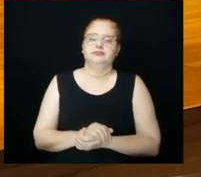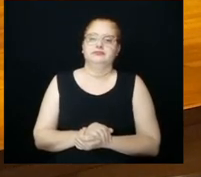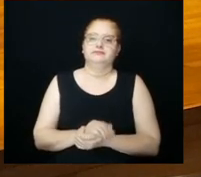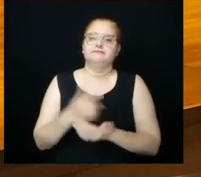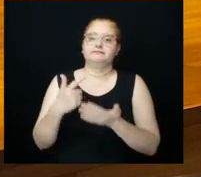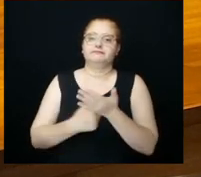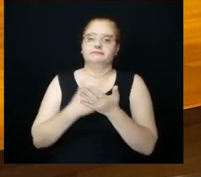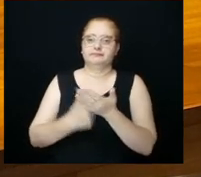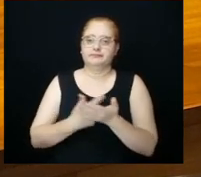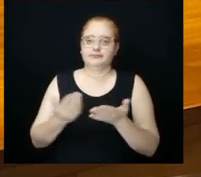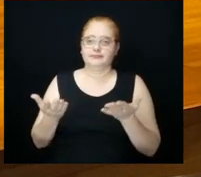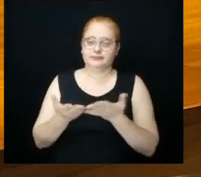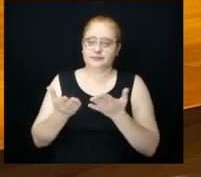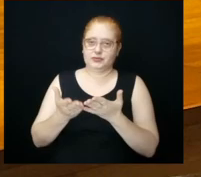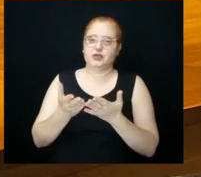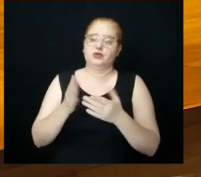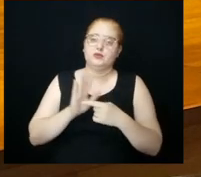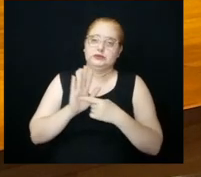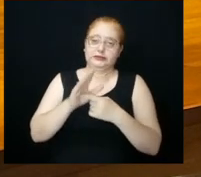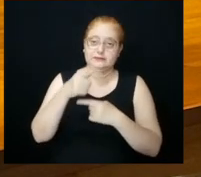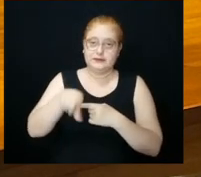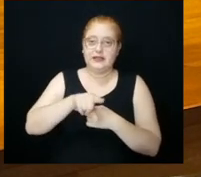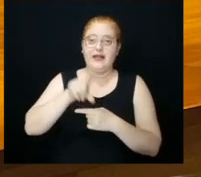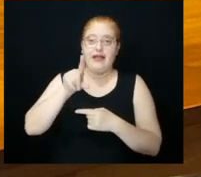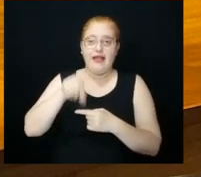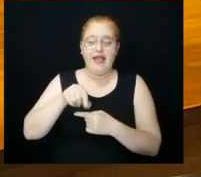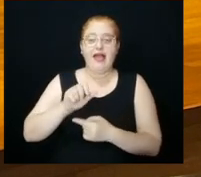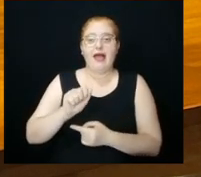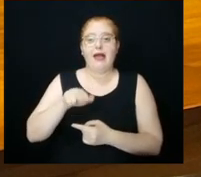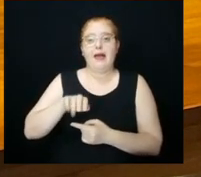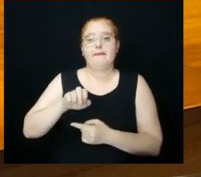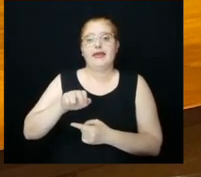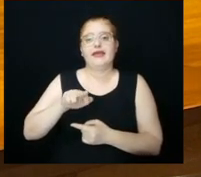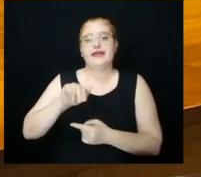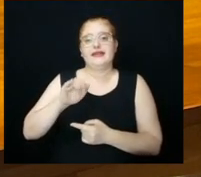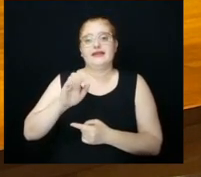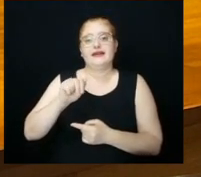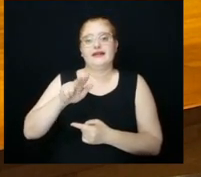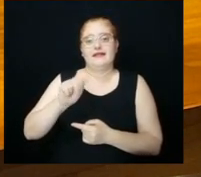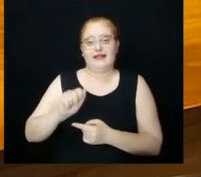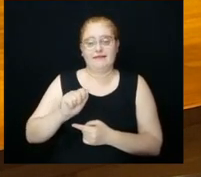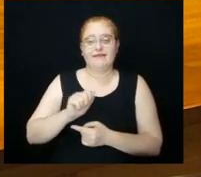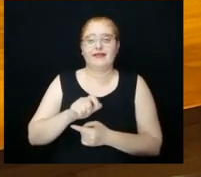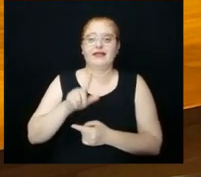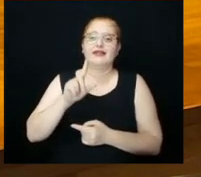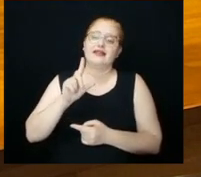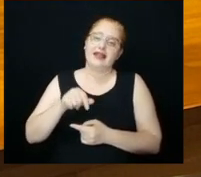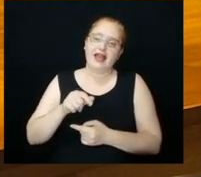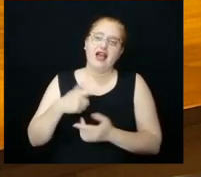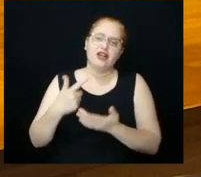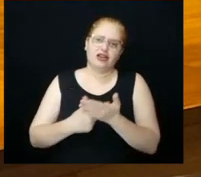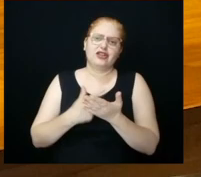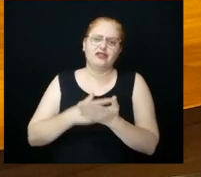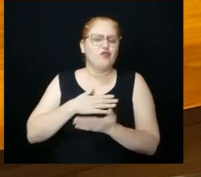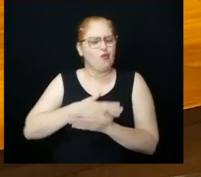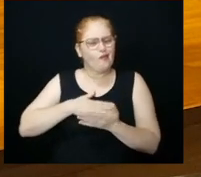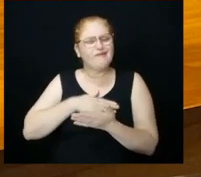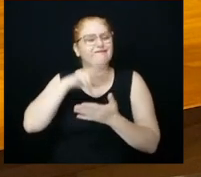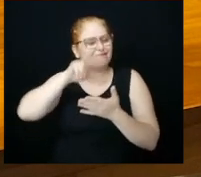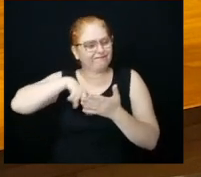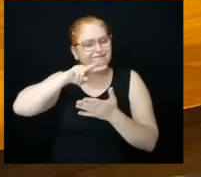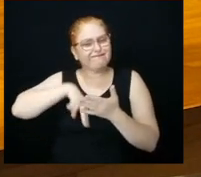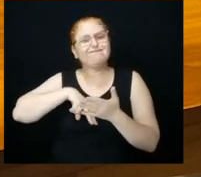O livro que eu vou falar para vocês, então, é o Americaná, que particularmente é um livro que eu gostei muito de ler. Ele é um